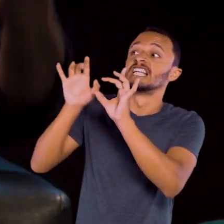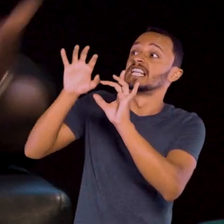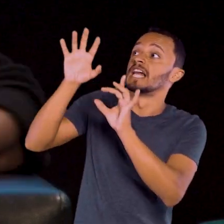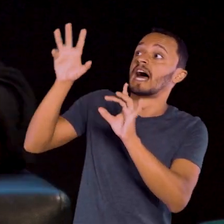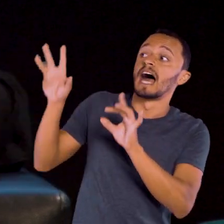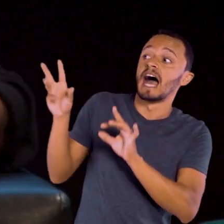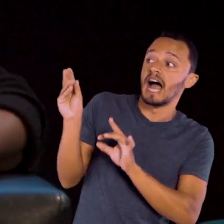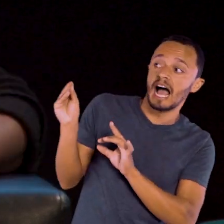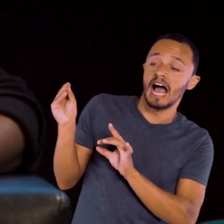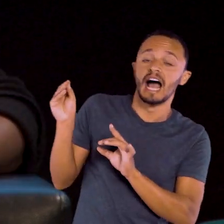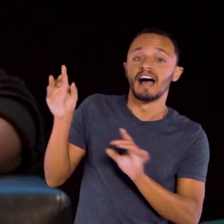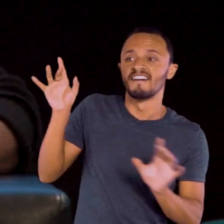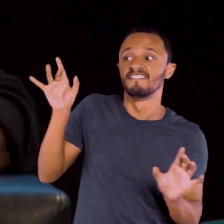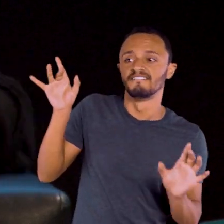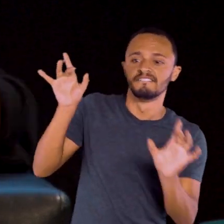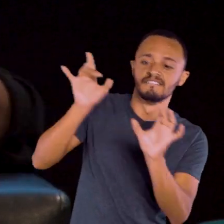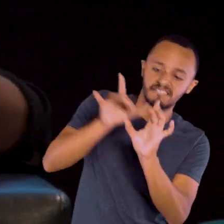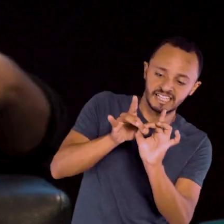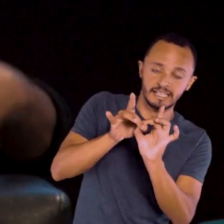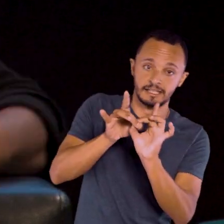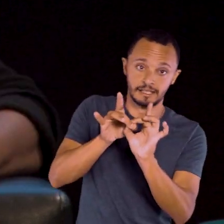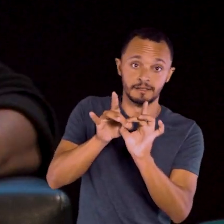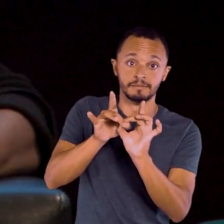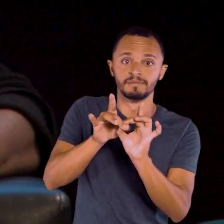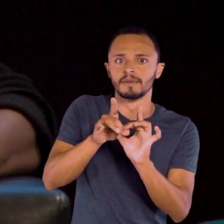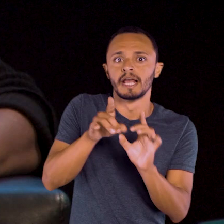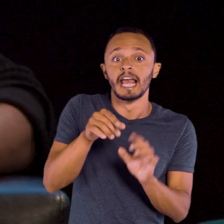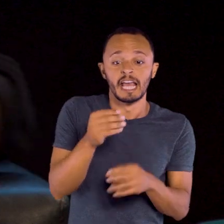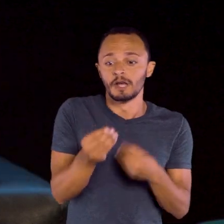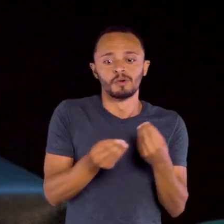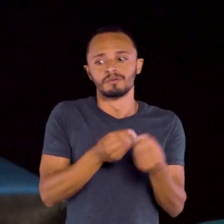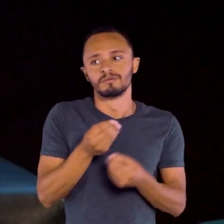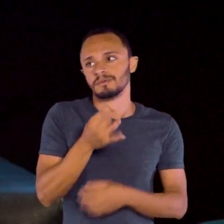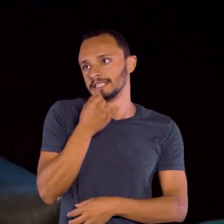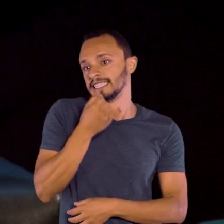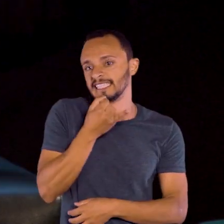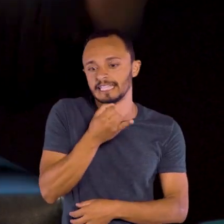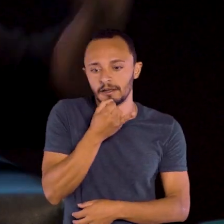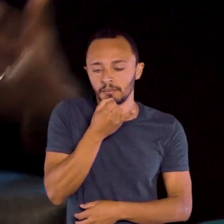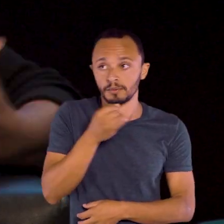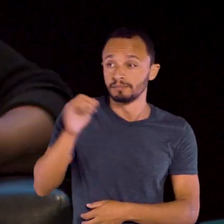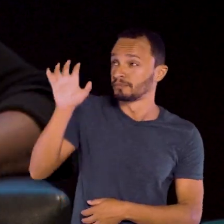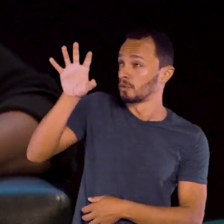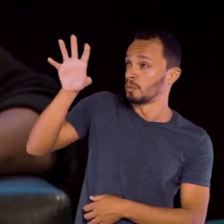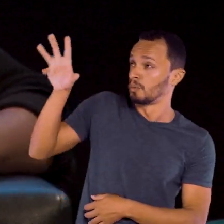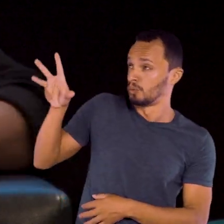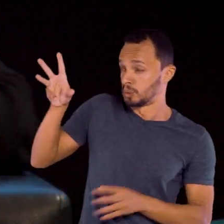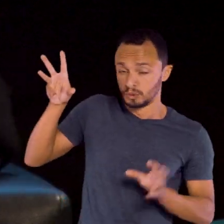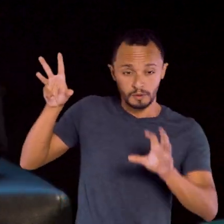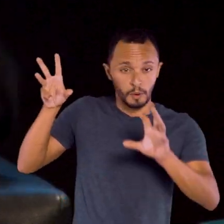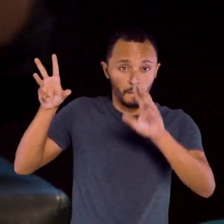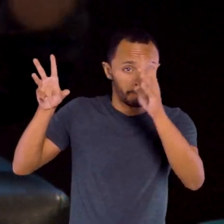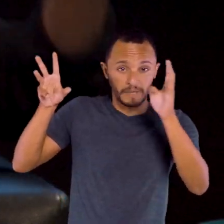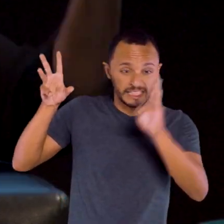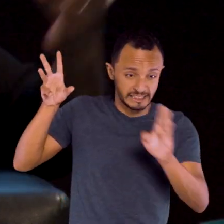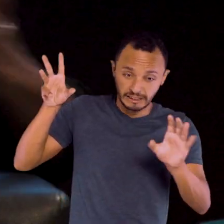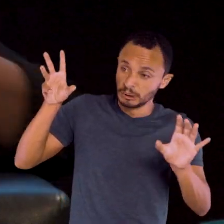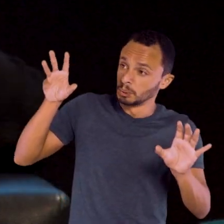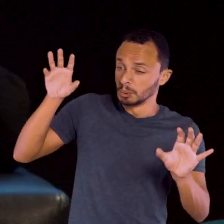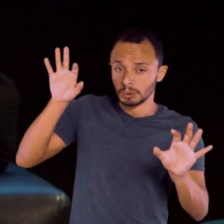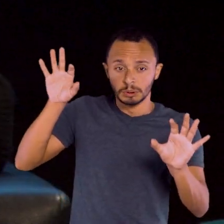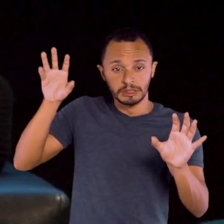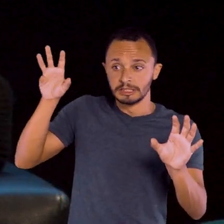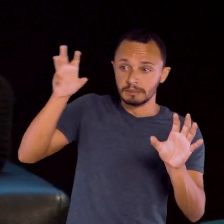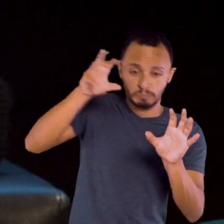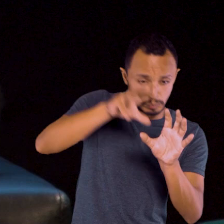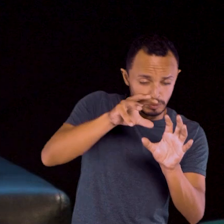diáspora africana. É como se nós estivéssemos num gigantesco mosaico, num gigantesco